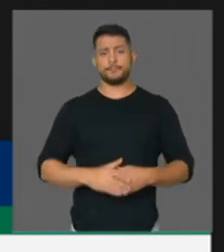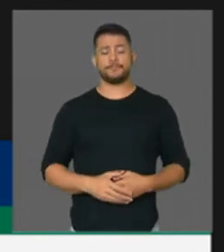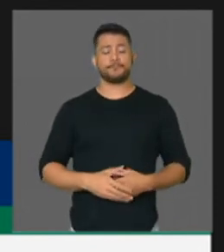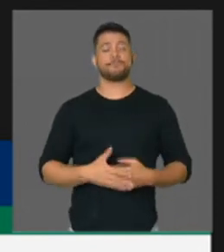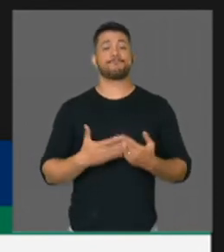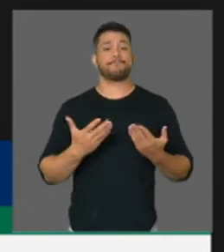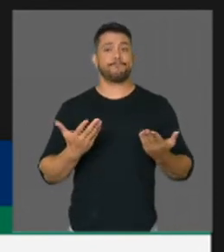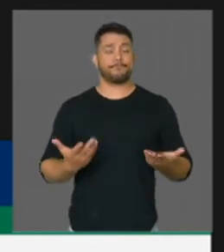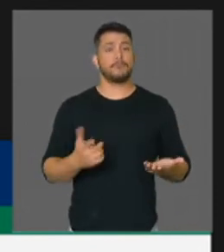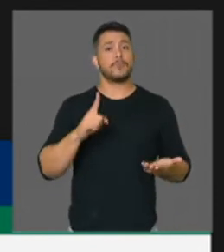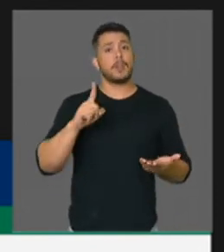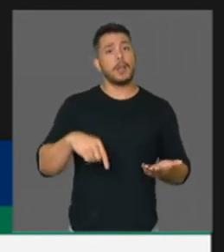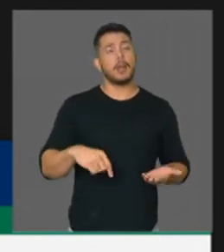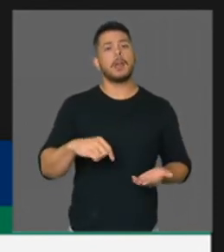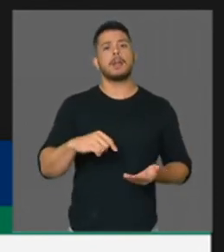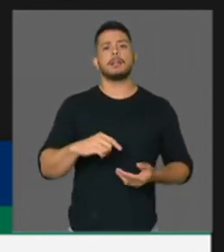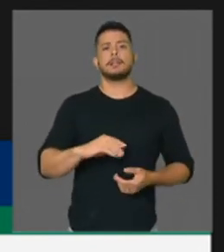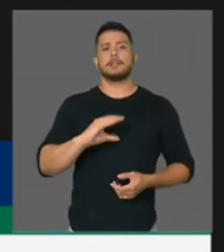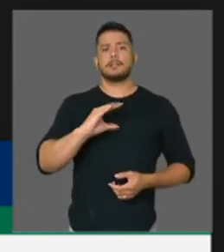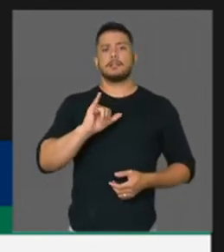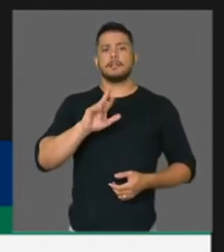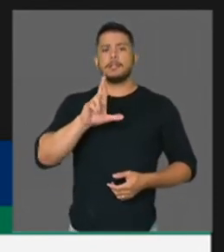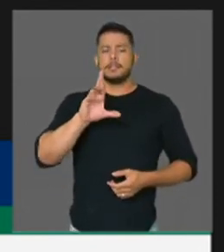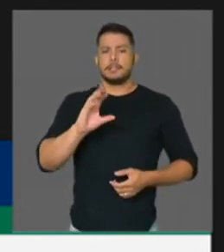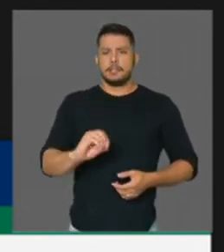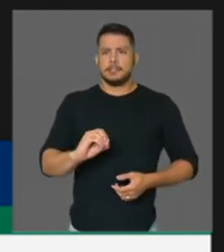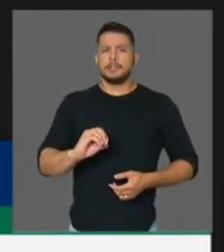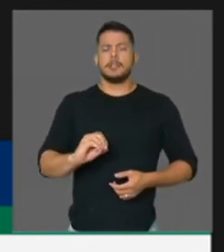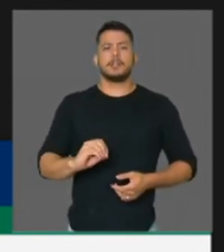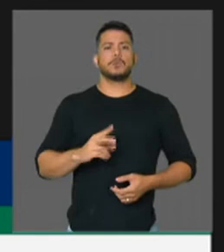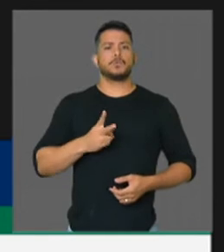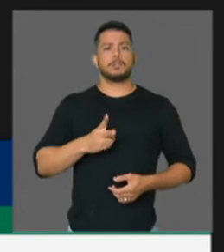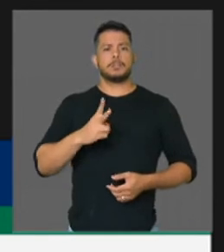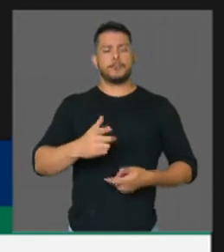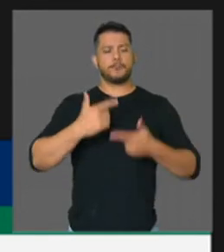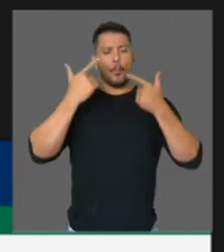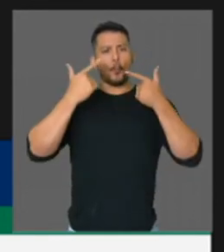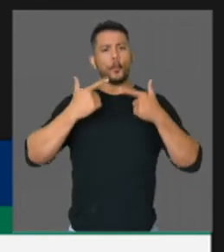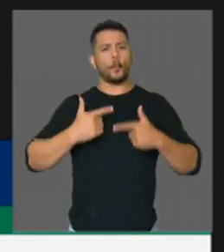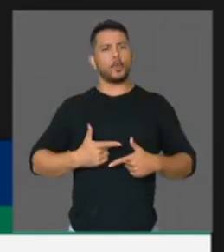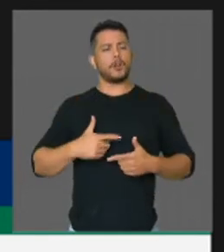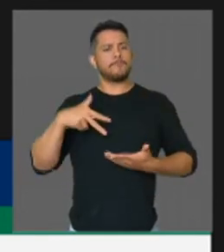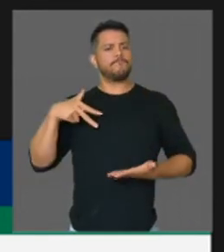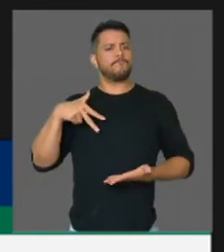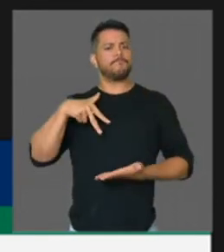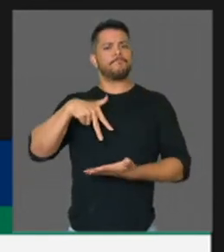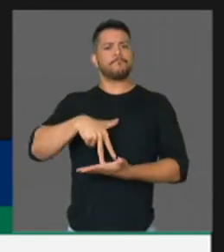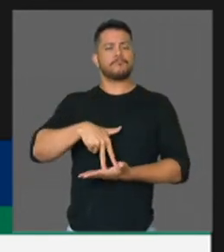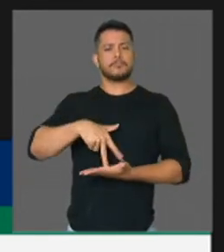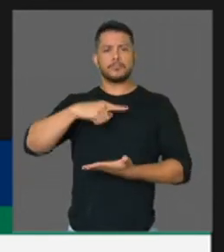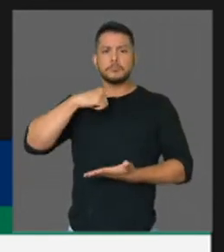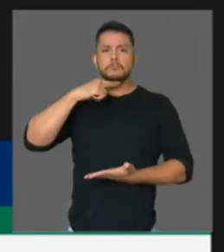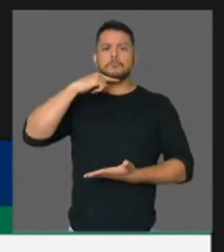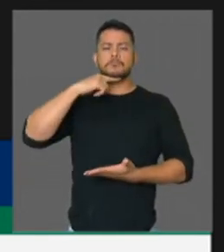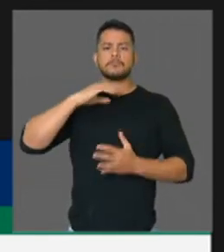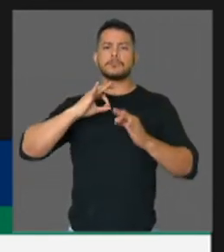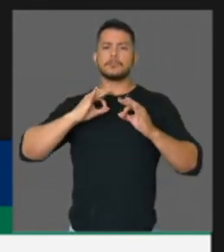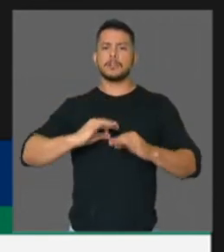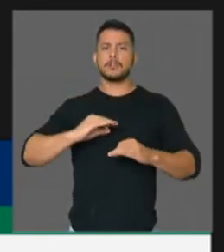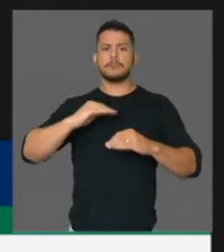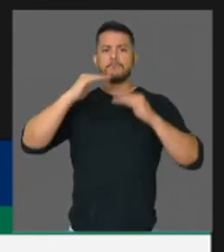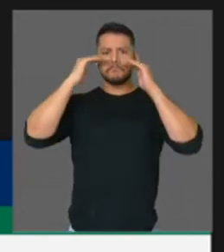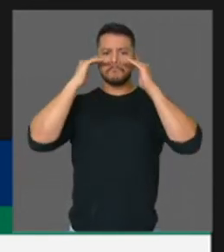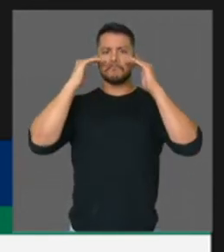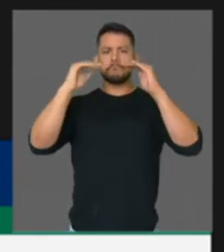este é o Ciro, de cara limpa, de mãos limpas, pés no chão, cabeça no lugar, olhos no